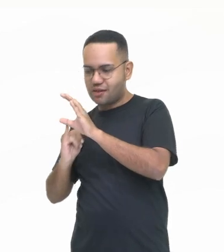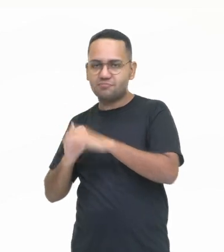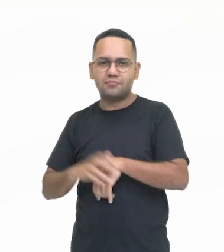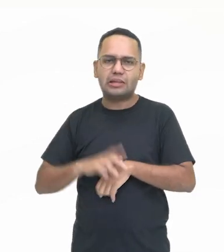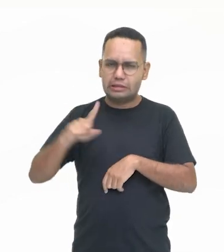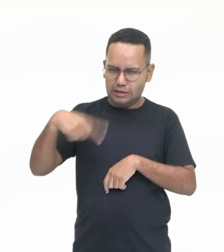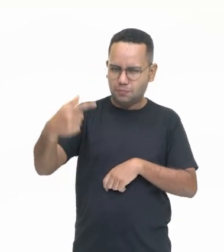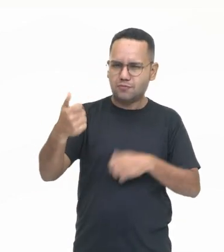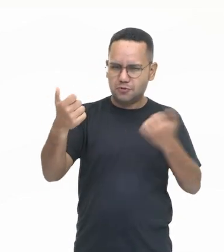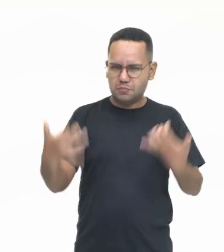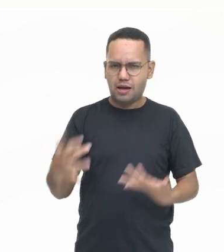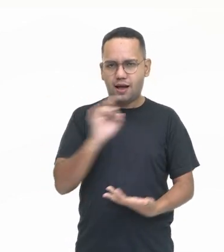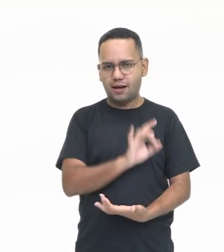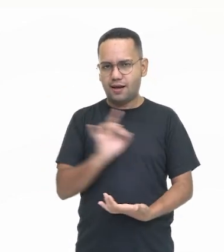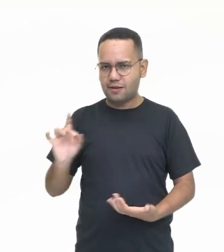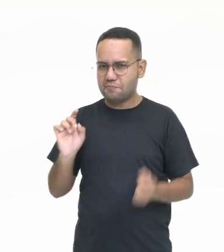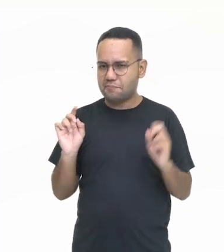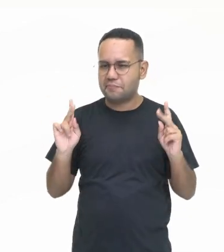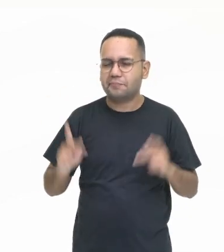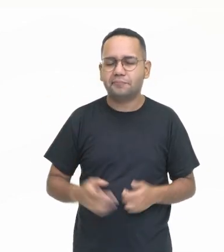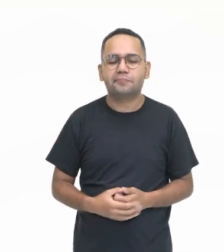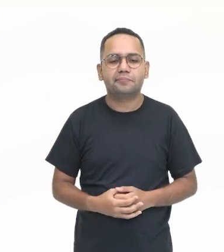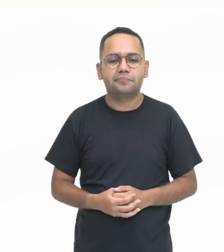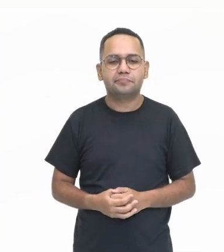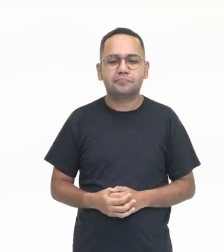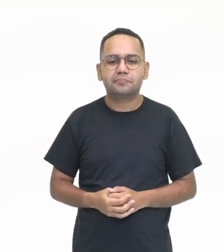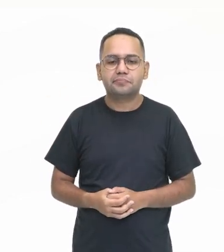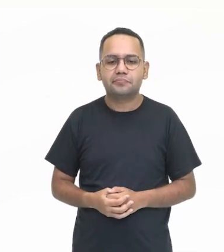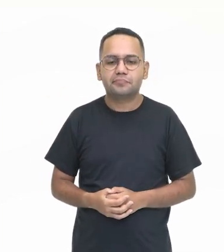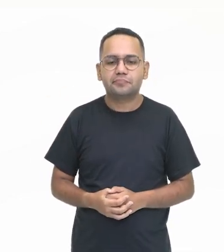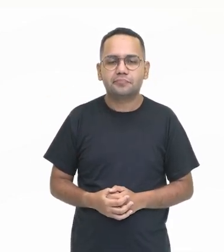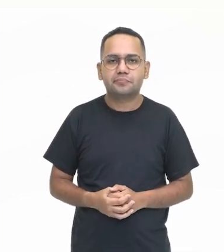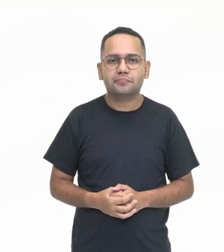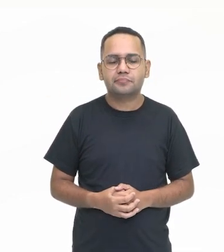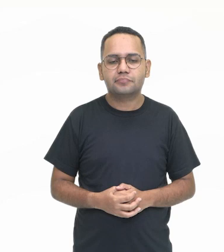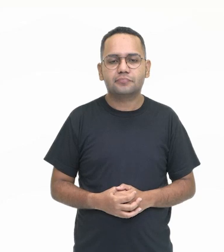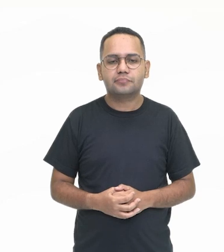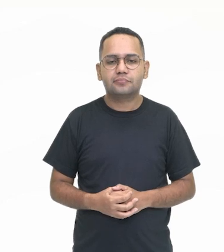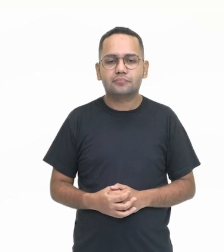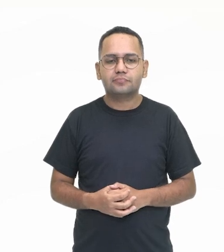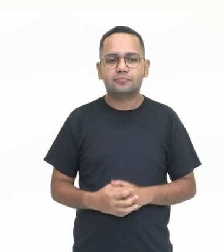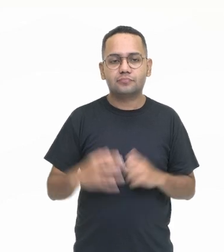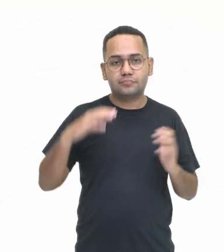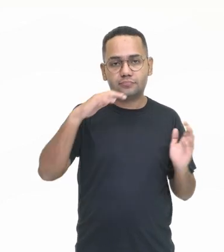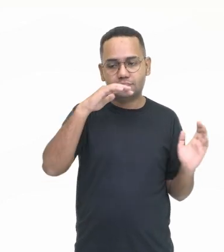essas nomenclaturas, tá bom? Vamos seguir em frente aí com mais